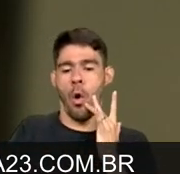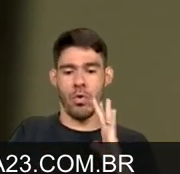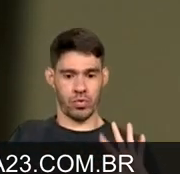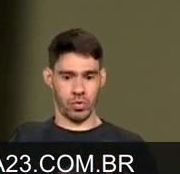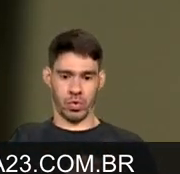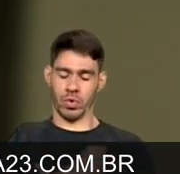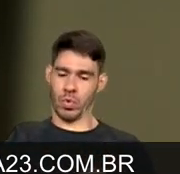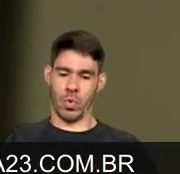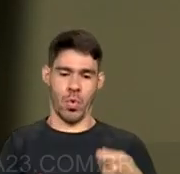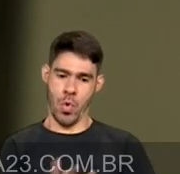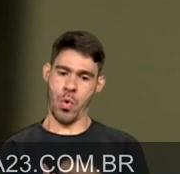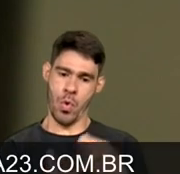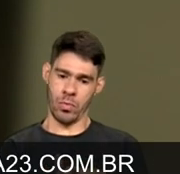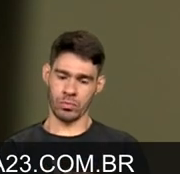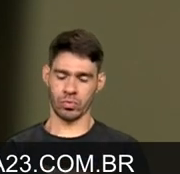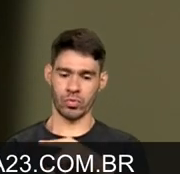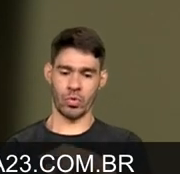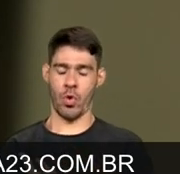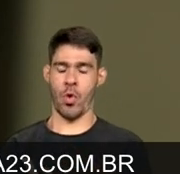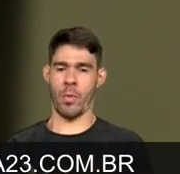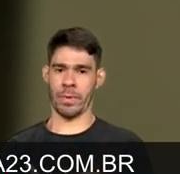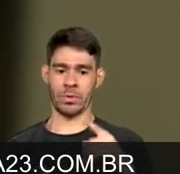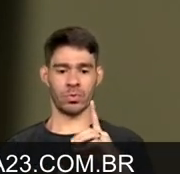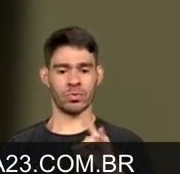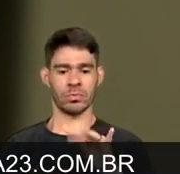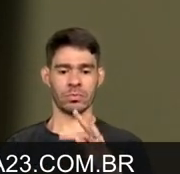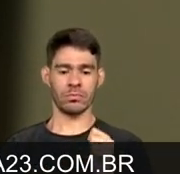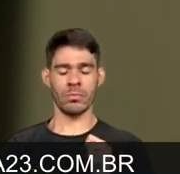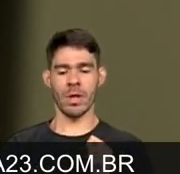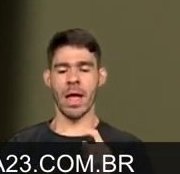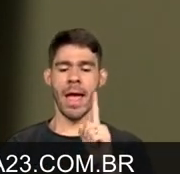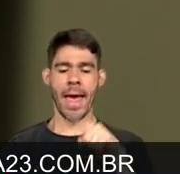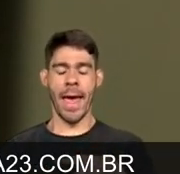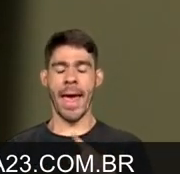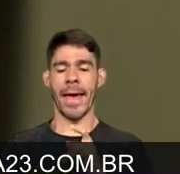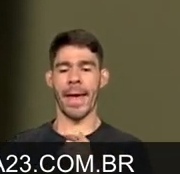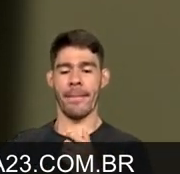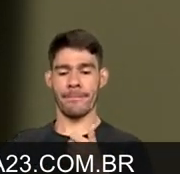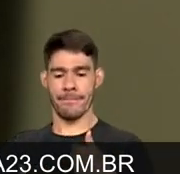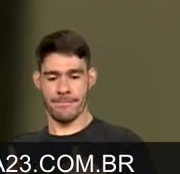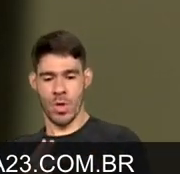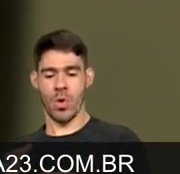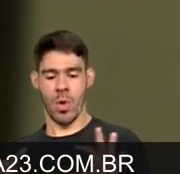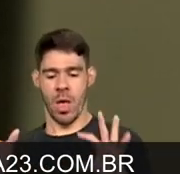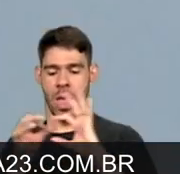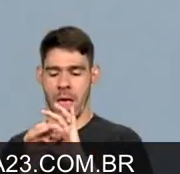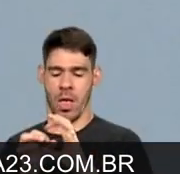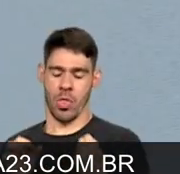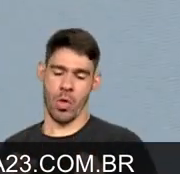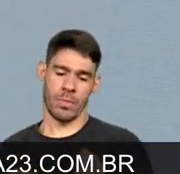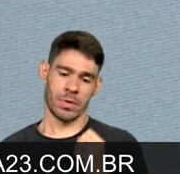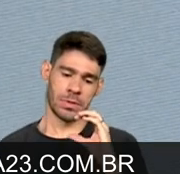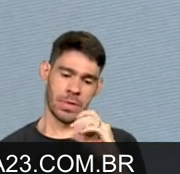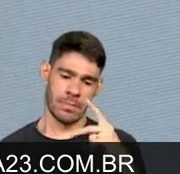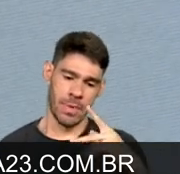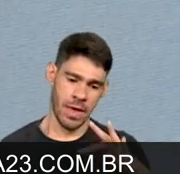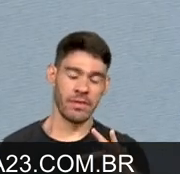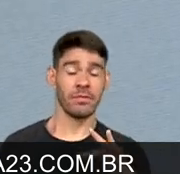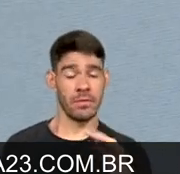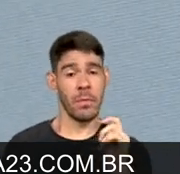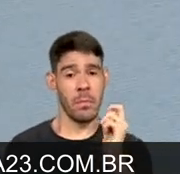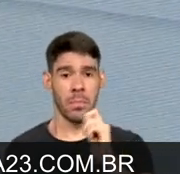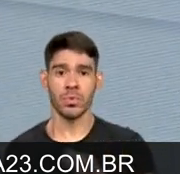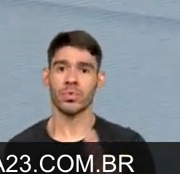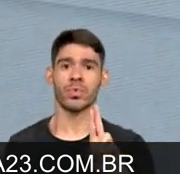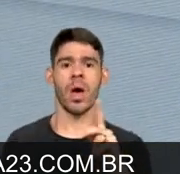segura, é exigido a certificação digital ou identificação biométrica vinculada a um CPF. E aí o usuário pode